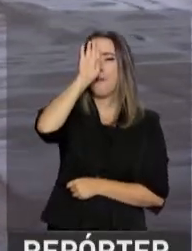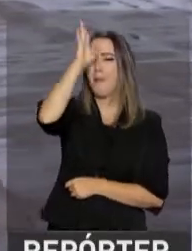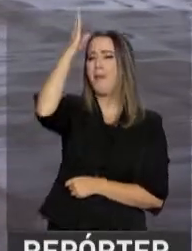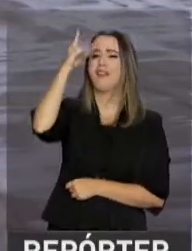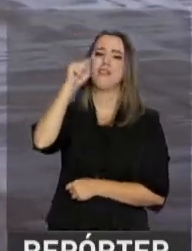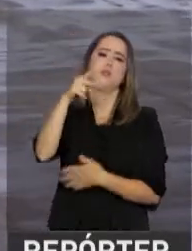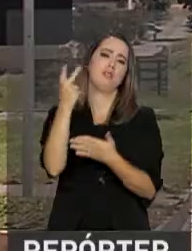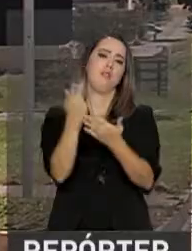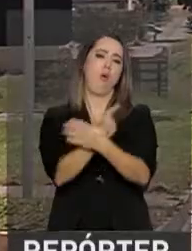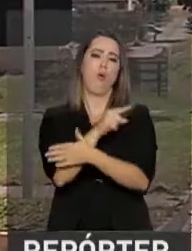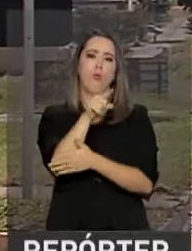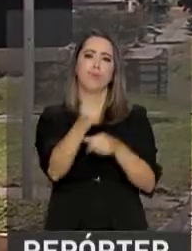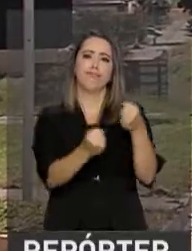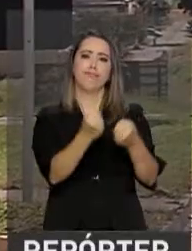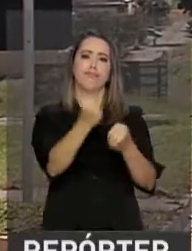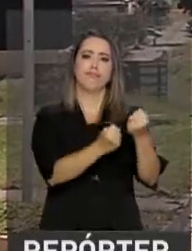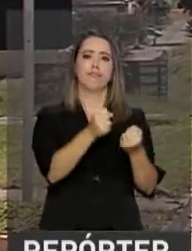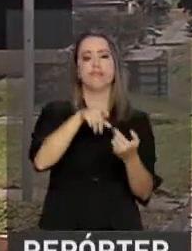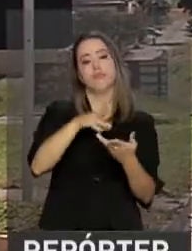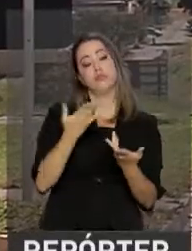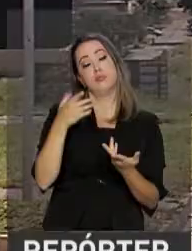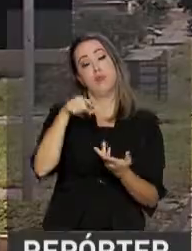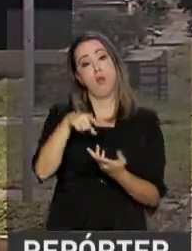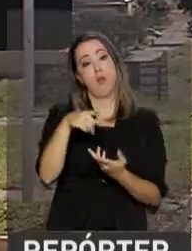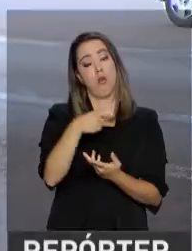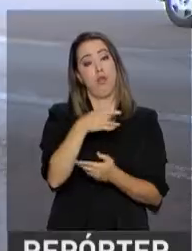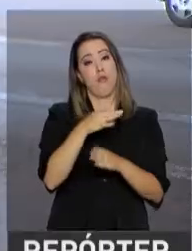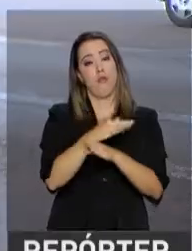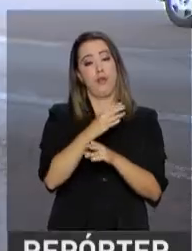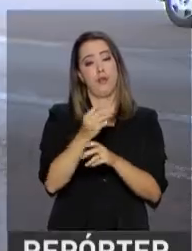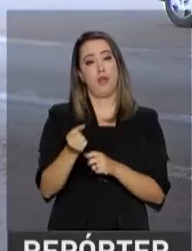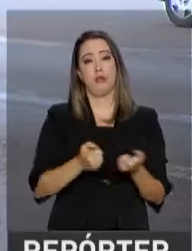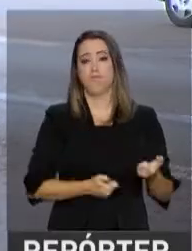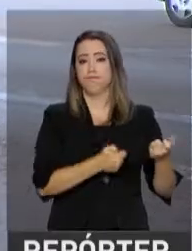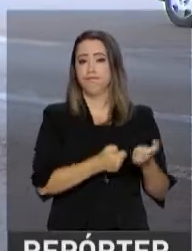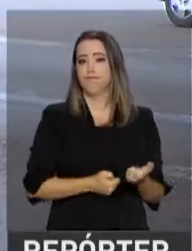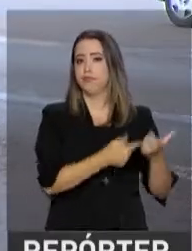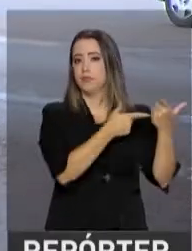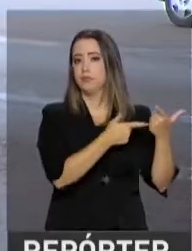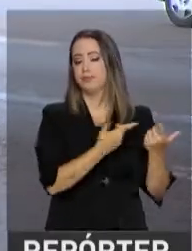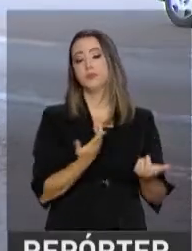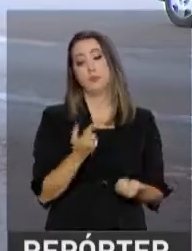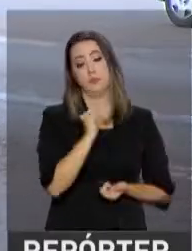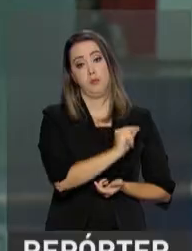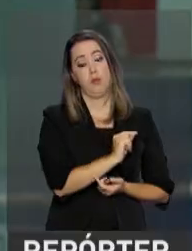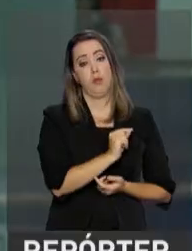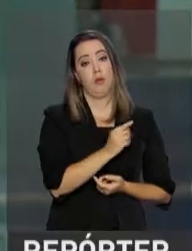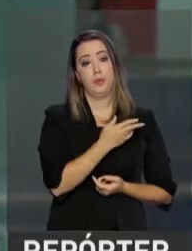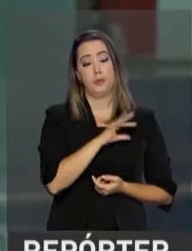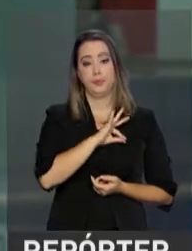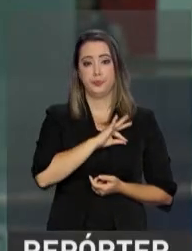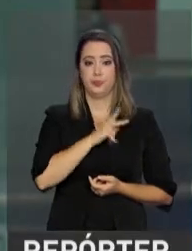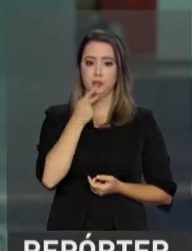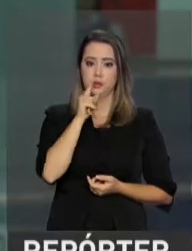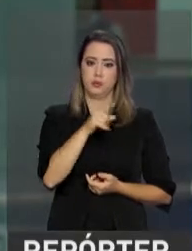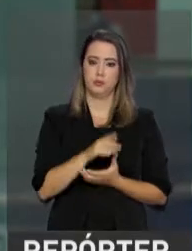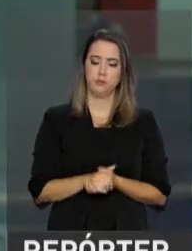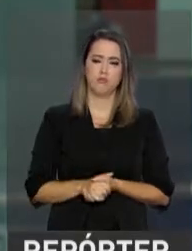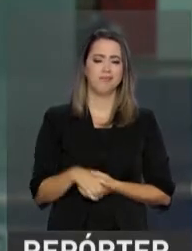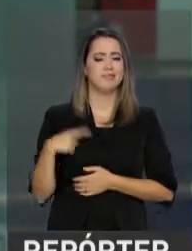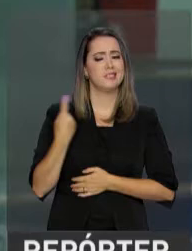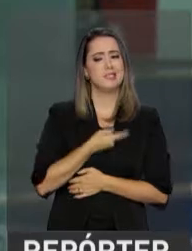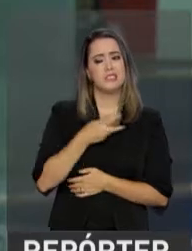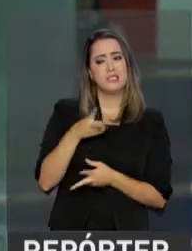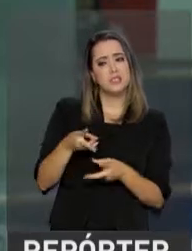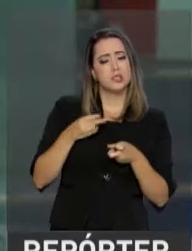ocorrências nas estradas durante o feriado de ano novo segundo a polícia rodoviária federal o que chama atenção é o comportamento